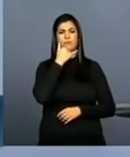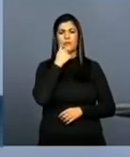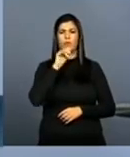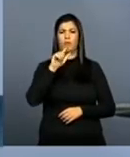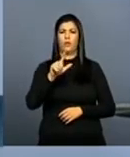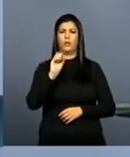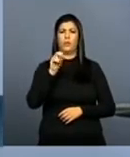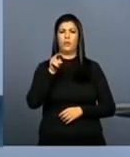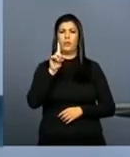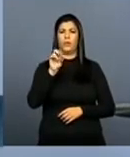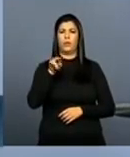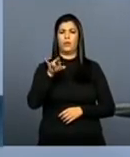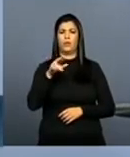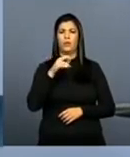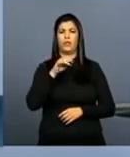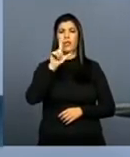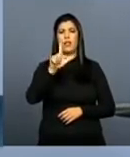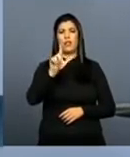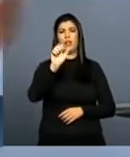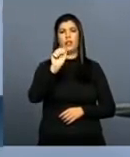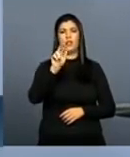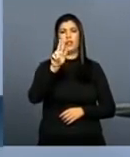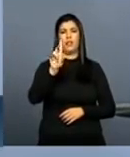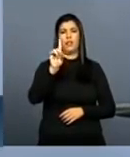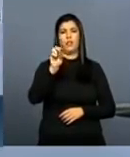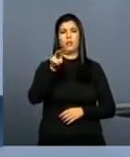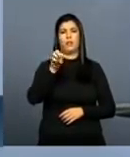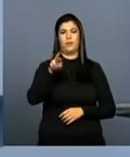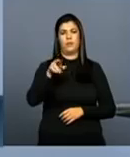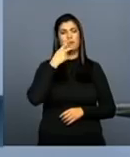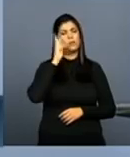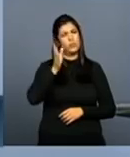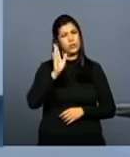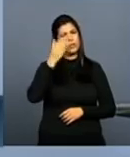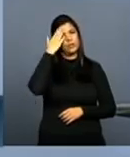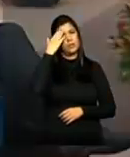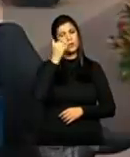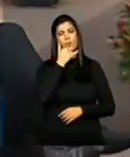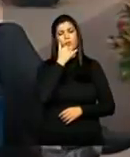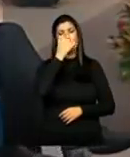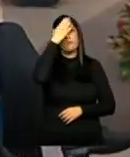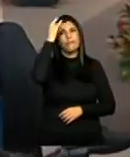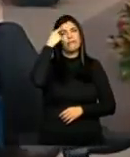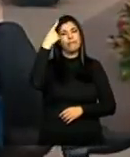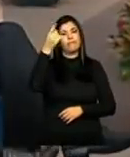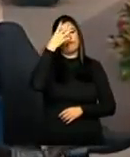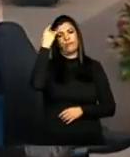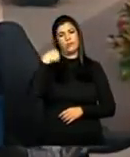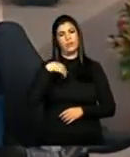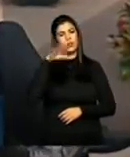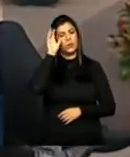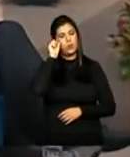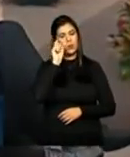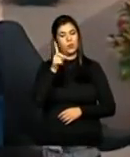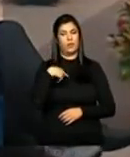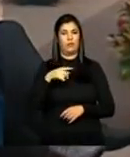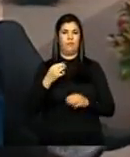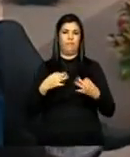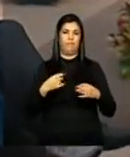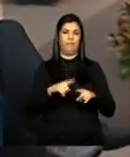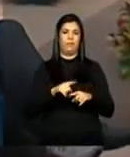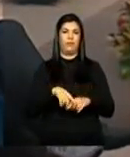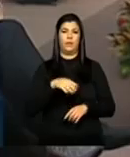Só falei MDA, não falei o Laudemir. Falei. Ai, que bom, meu Deus do céu. Eu não dormi direito essa noite, desculpa.